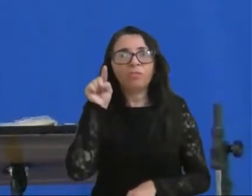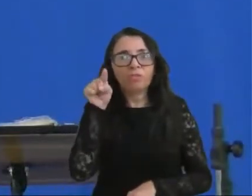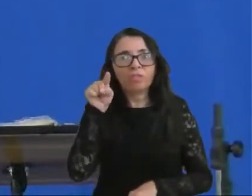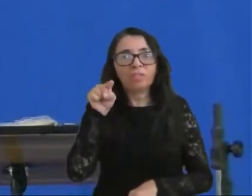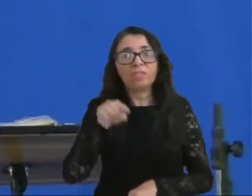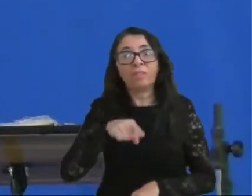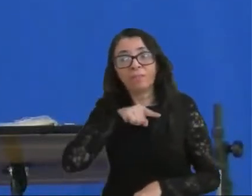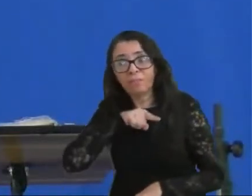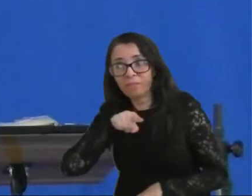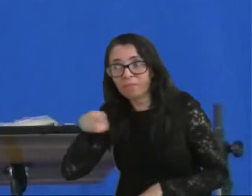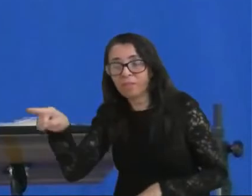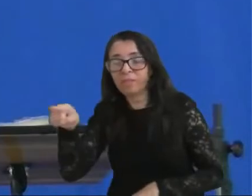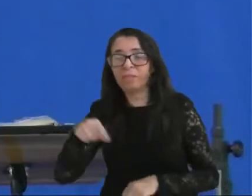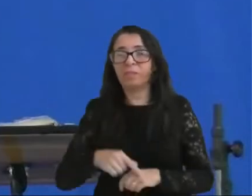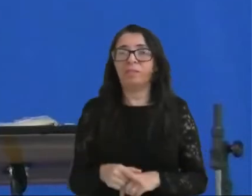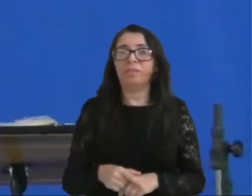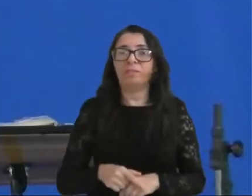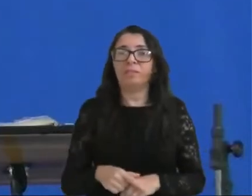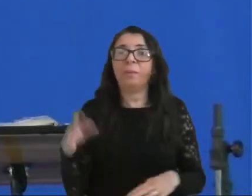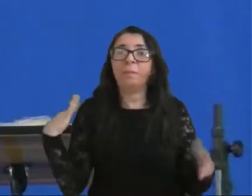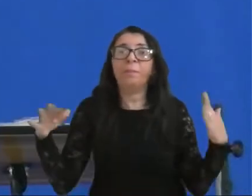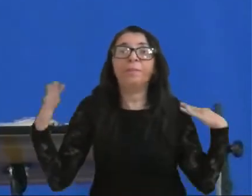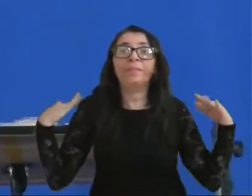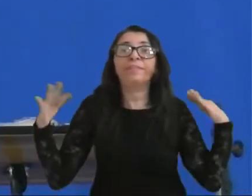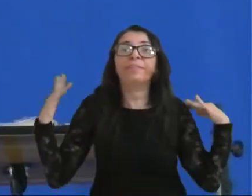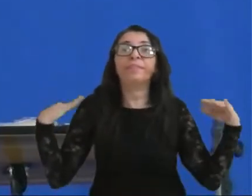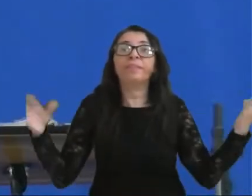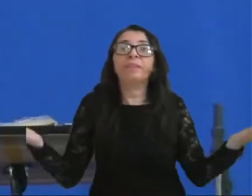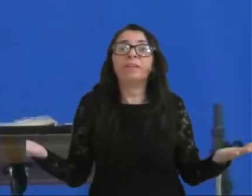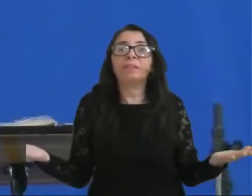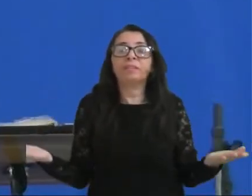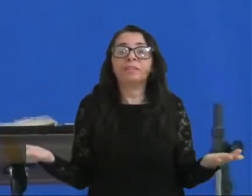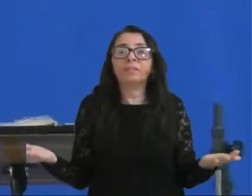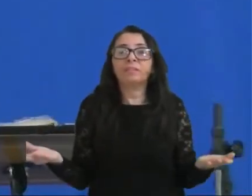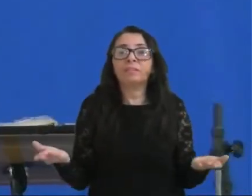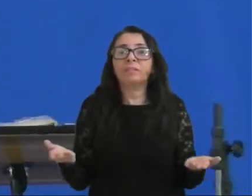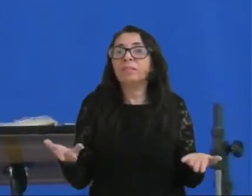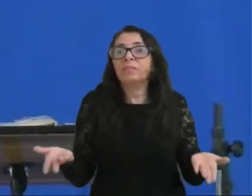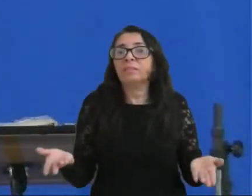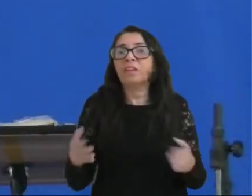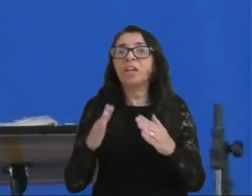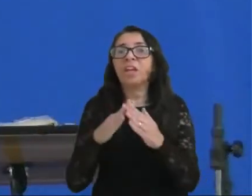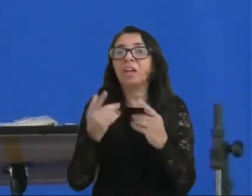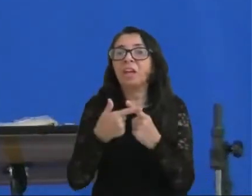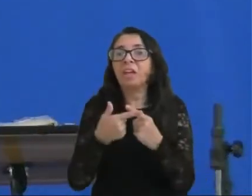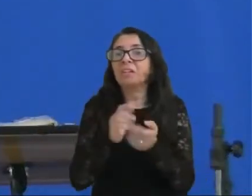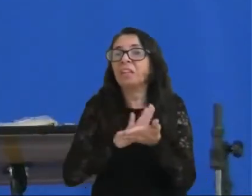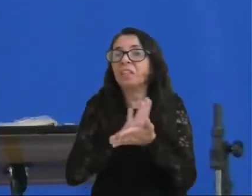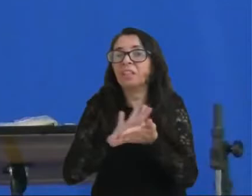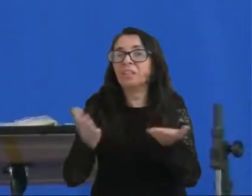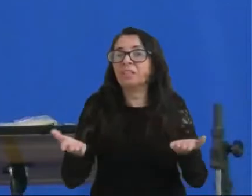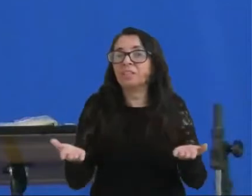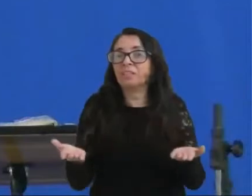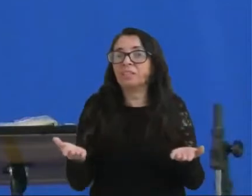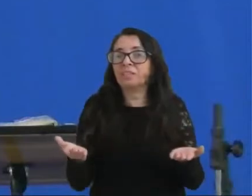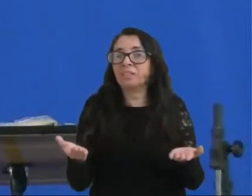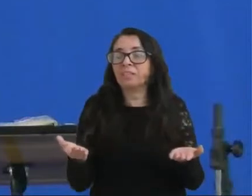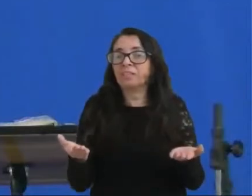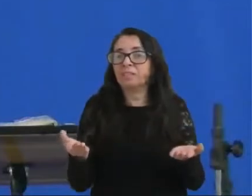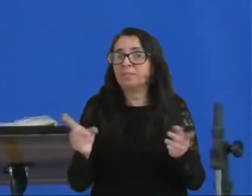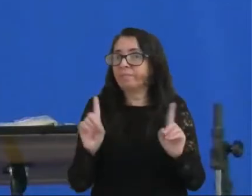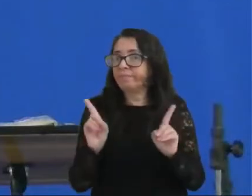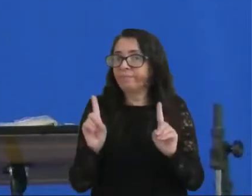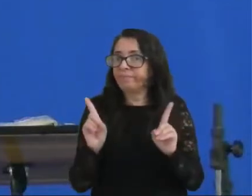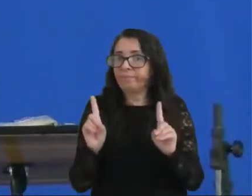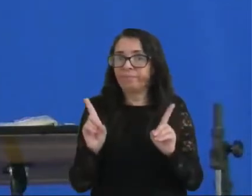esfriar devido a esse distanciamento. Esse distanciamento é para que nós não ficamos em aglomerações, não distanciamento